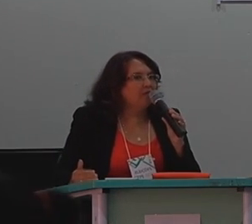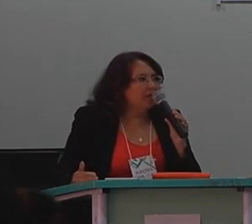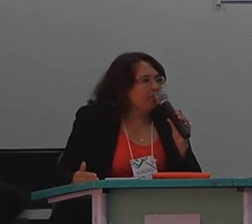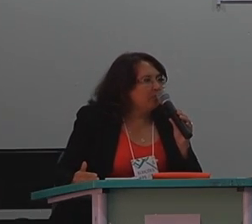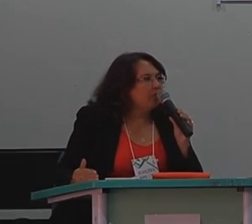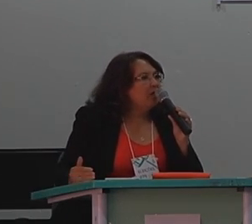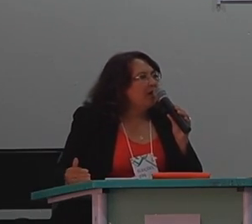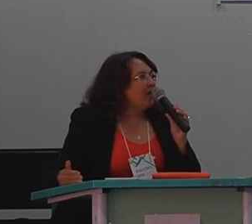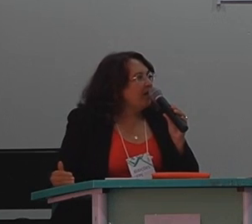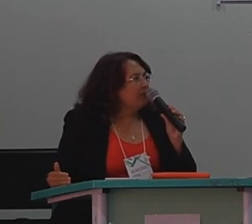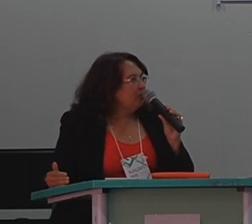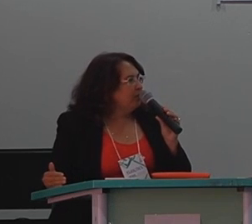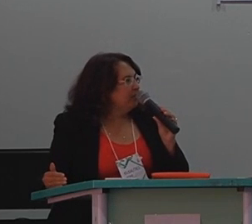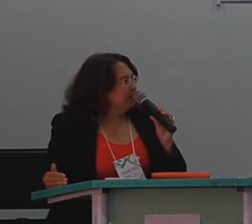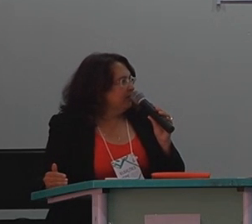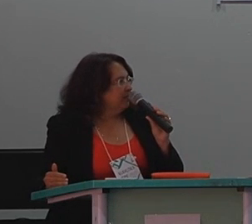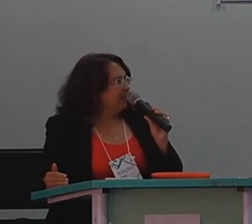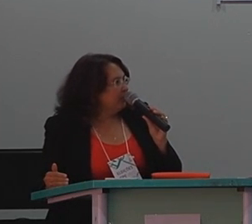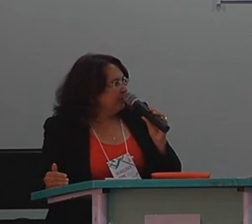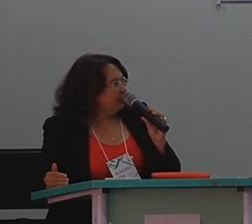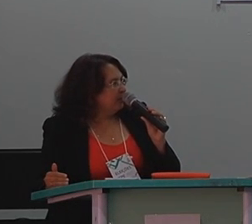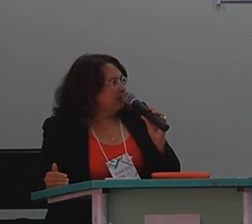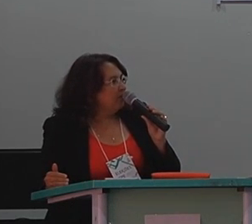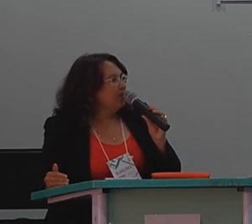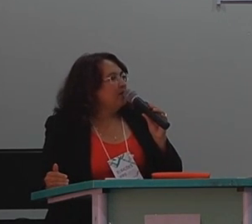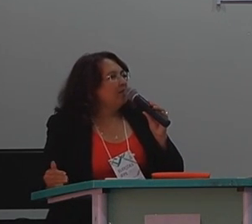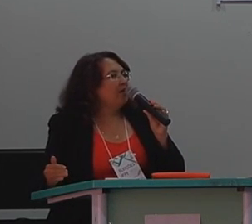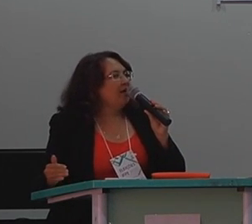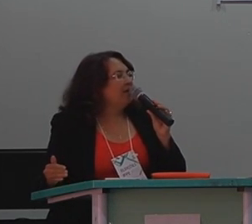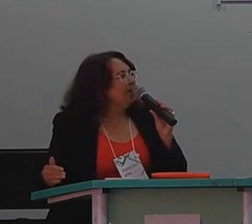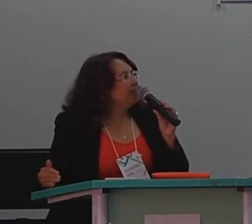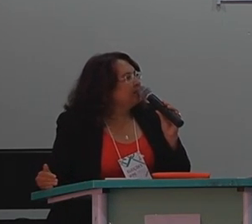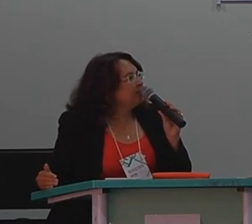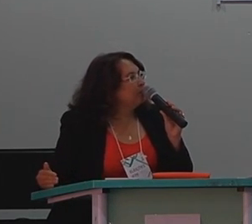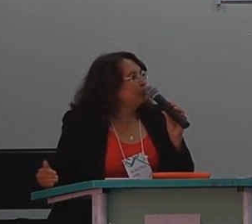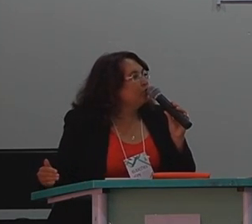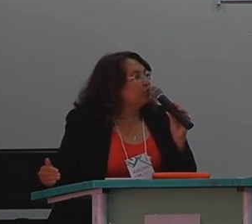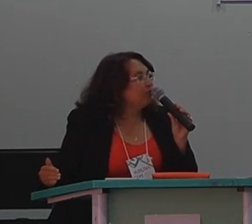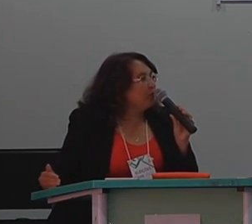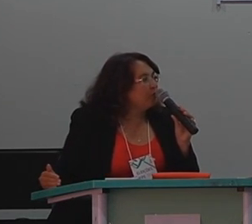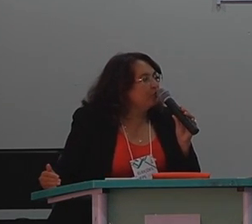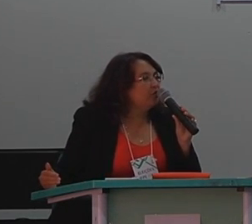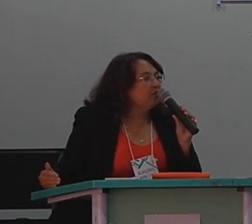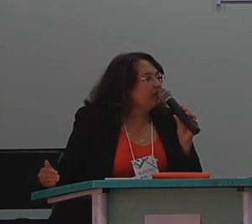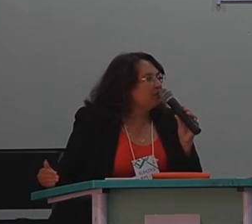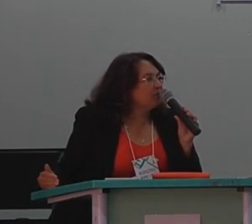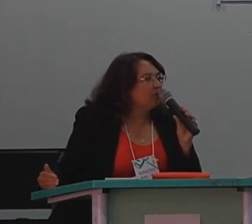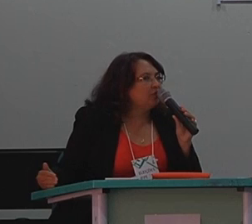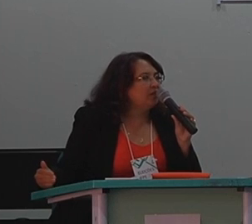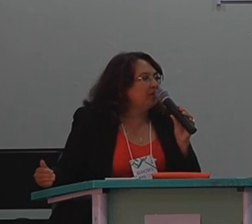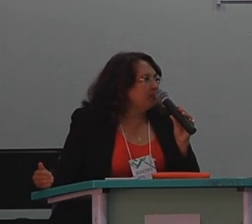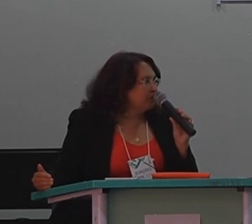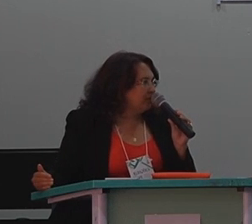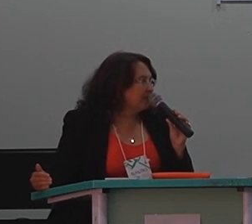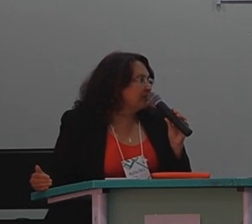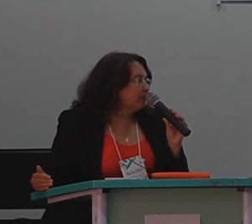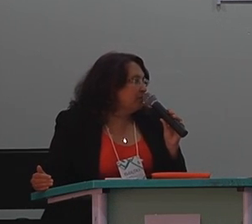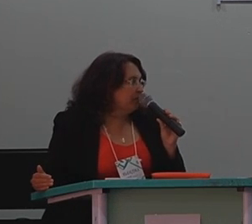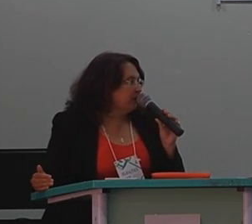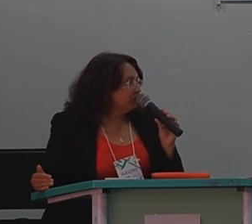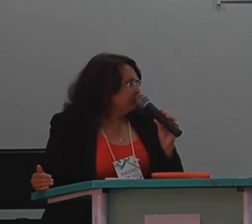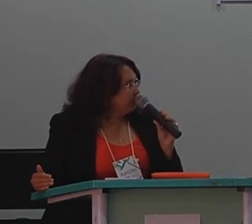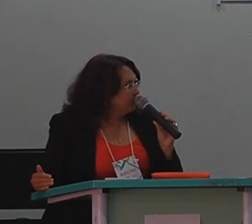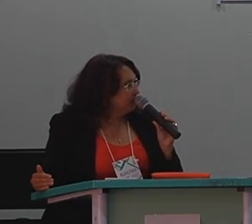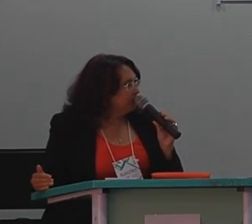Por exemplo, lá no item da gestão, tem a criação dos fóruns de diretores de